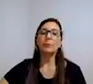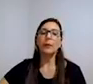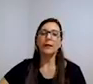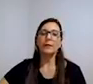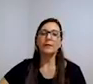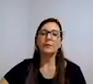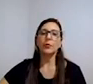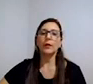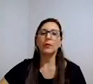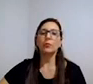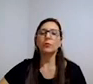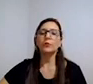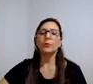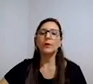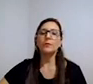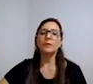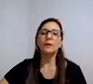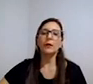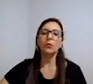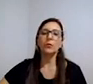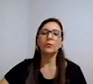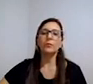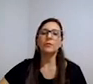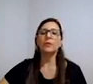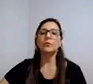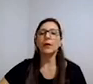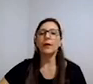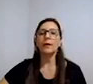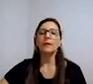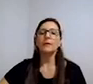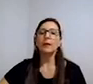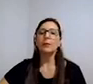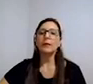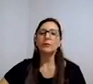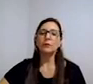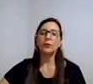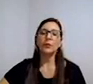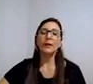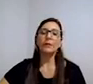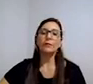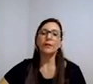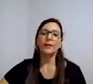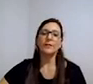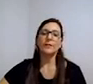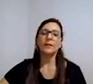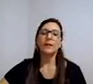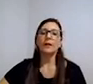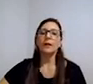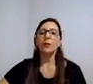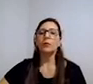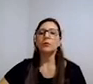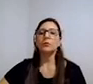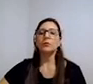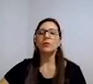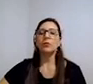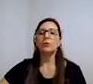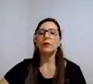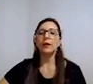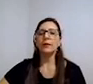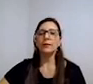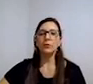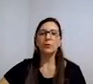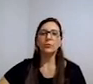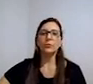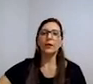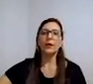em pares, porém com movimentos antagônicos, isto é, trabalham de forma inversa. Enquanto um se